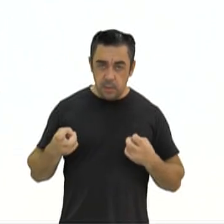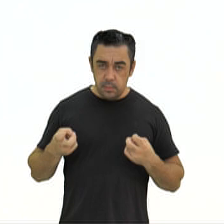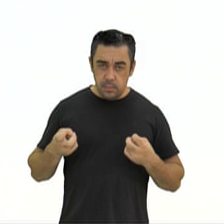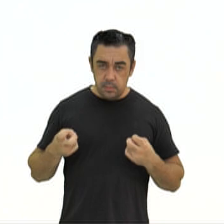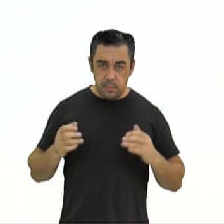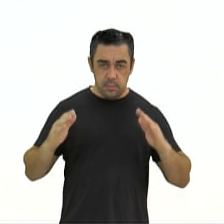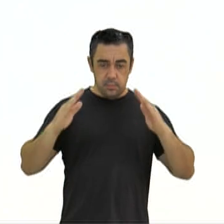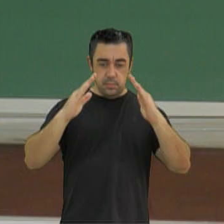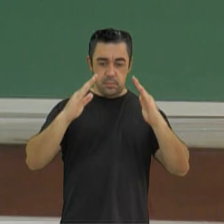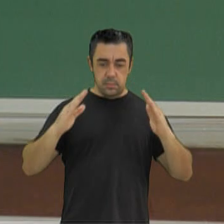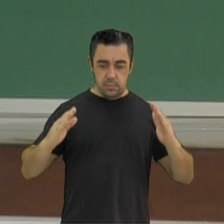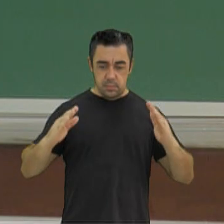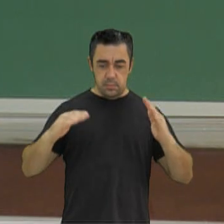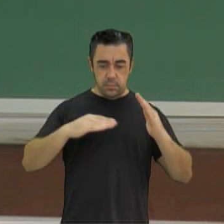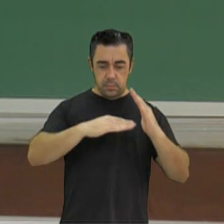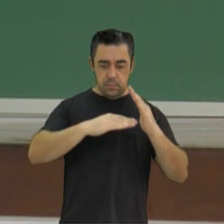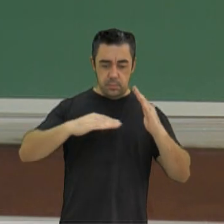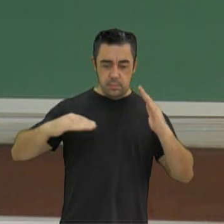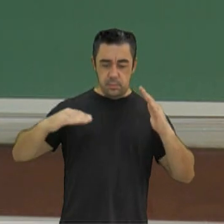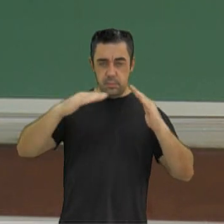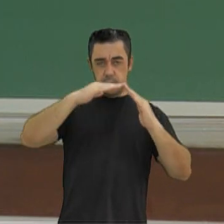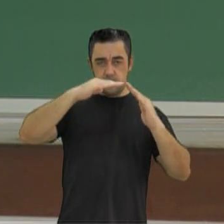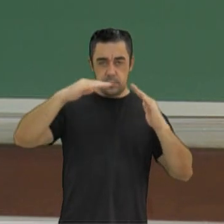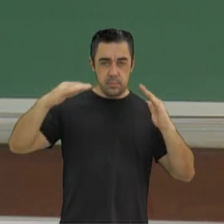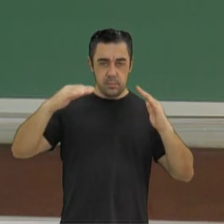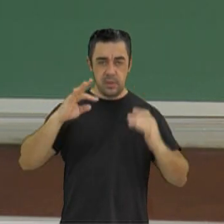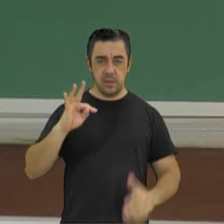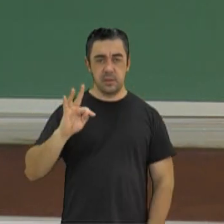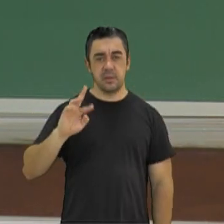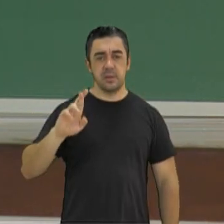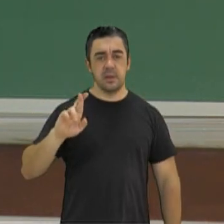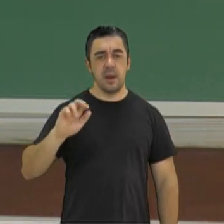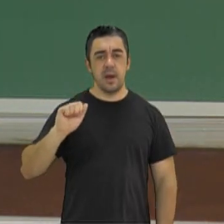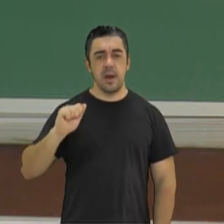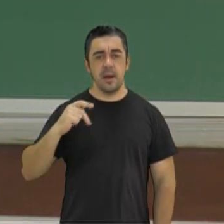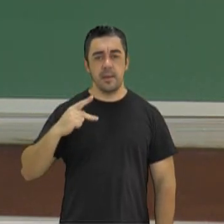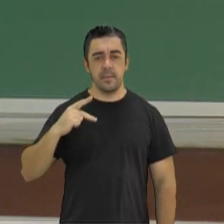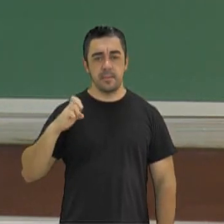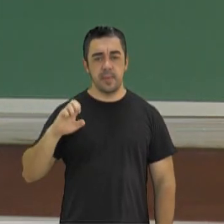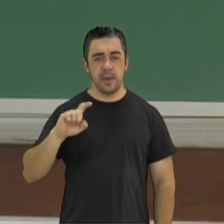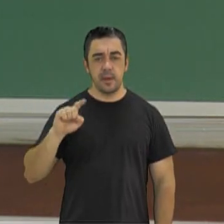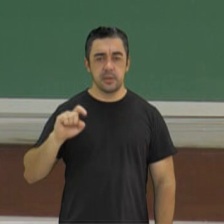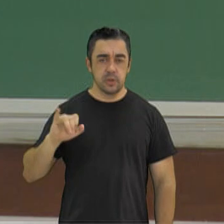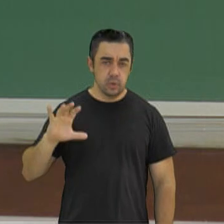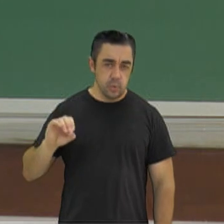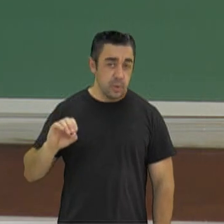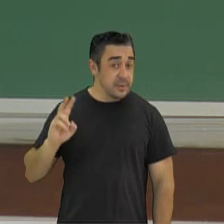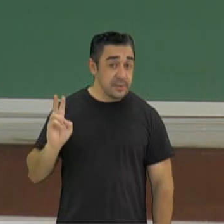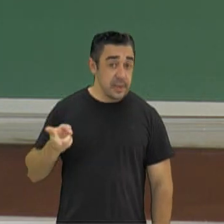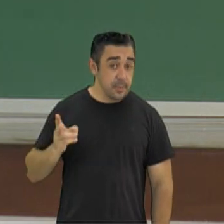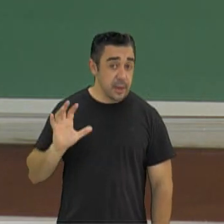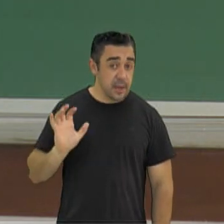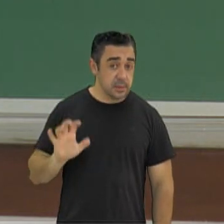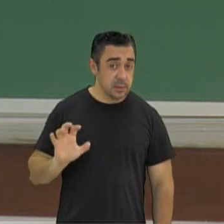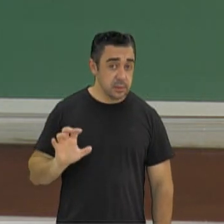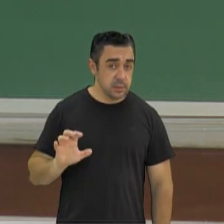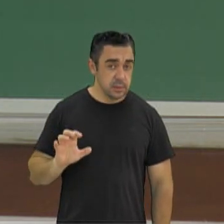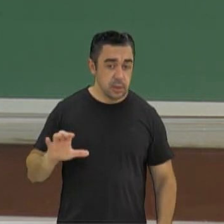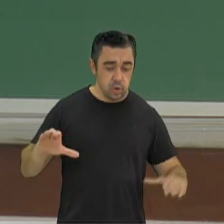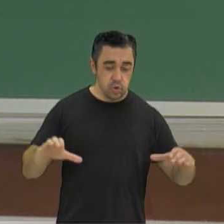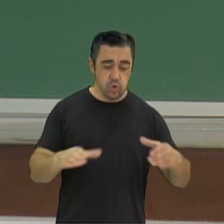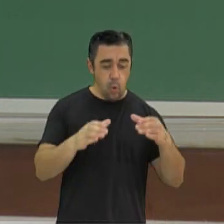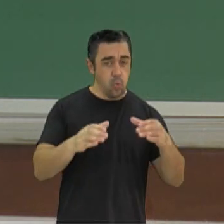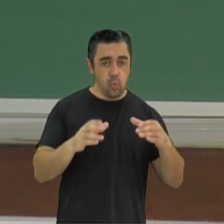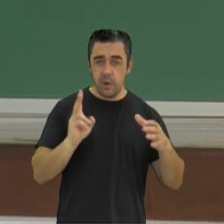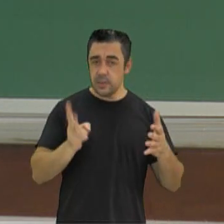face lateral ela forma um trapézio, base maior, base menor. Isso vai acontecer sempre nas pirâmides ou no tronco